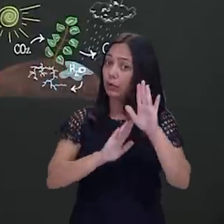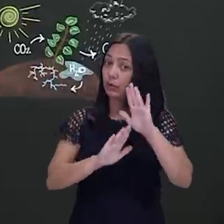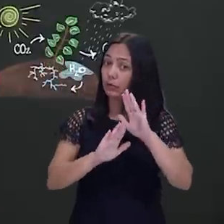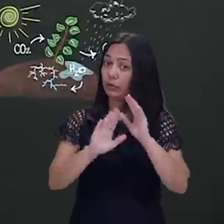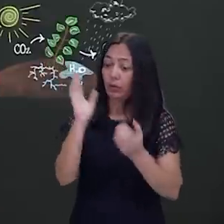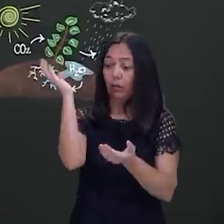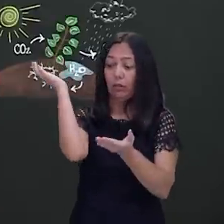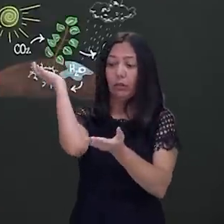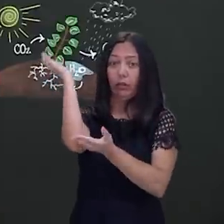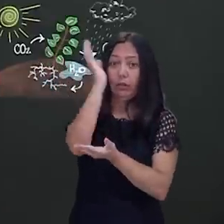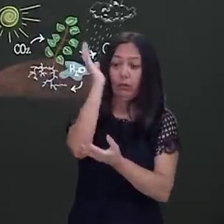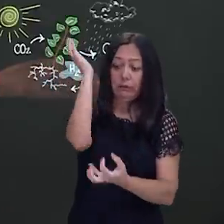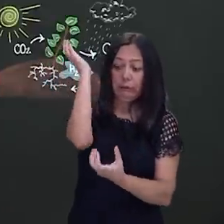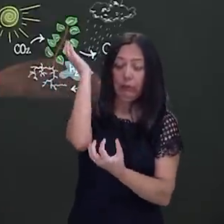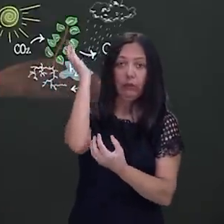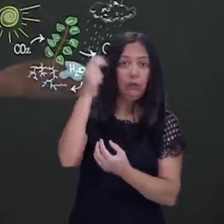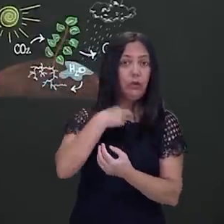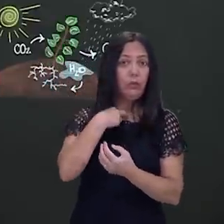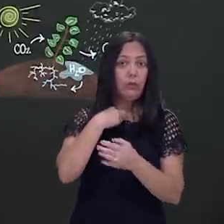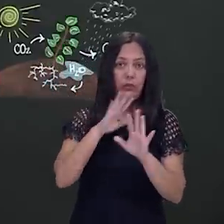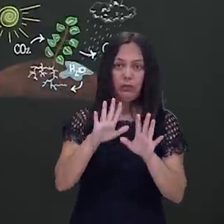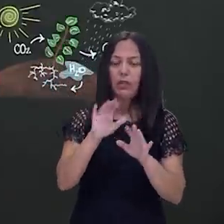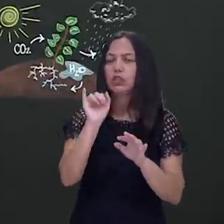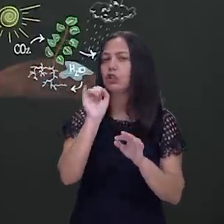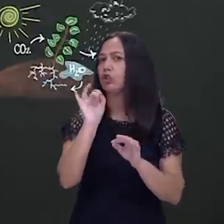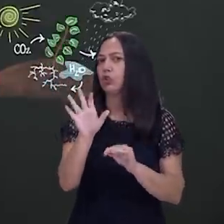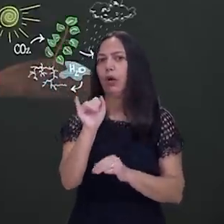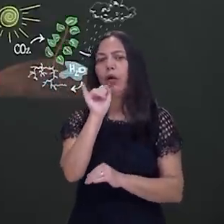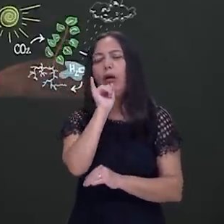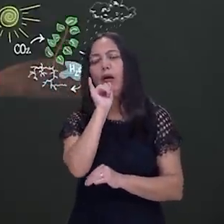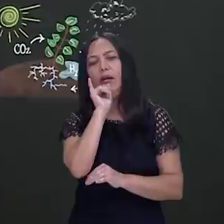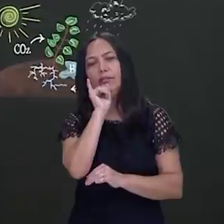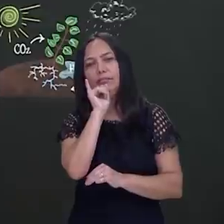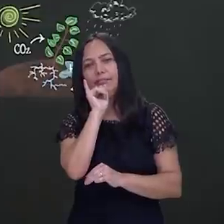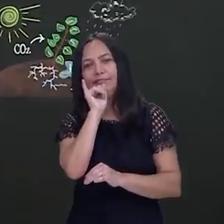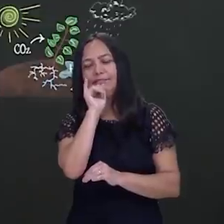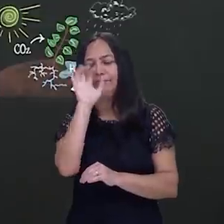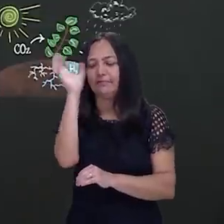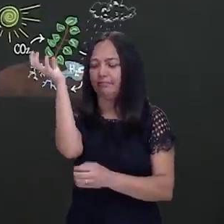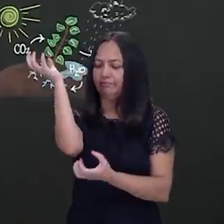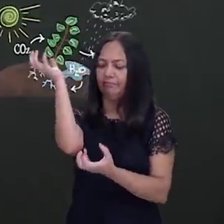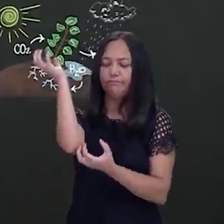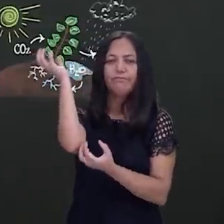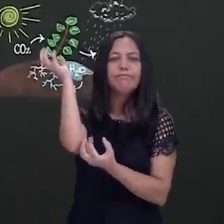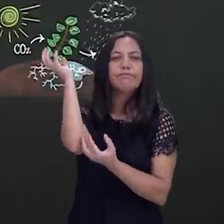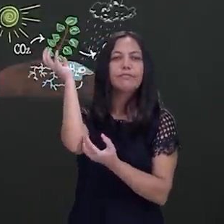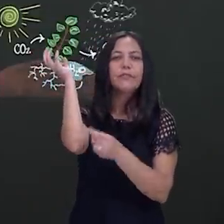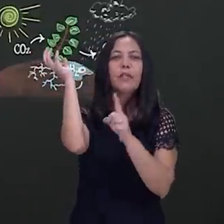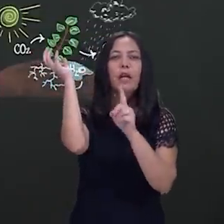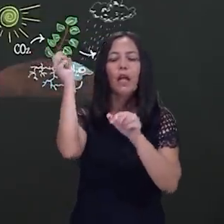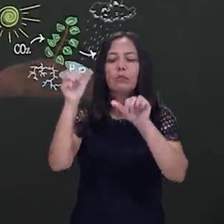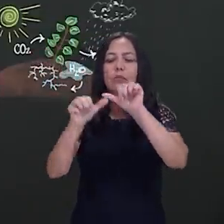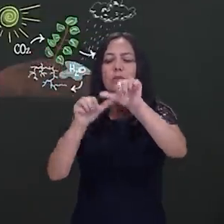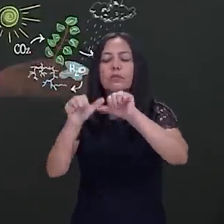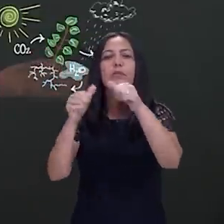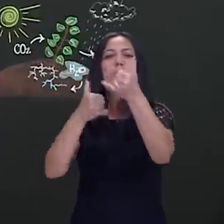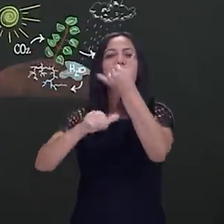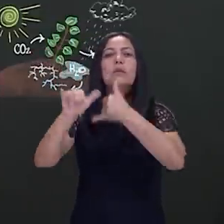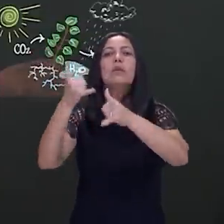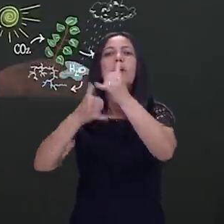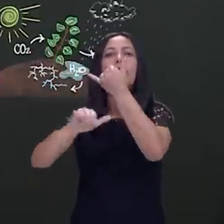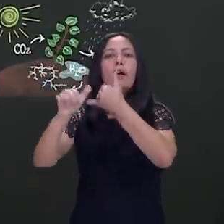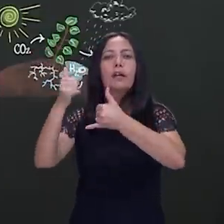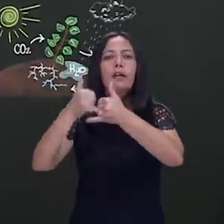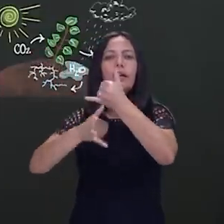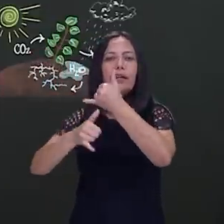de desmatamento, nada disso, tá? Só um exemplo hipotético, por favor. Queima, combustão, é uma transformação química. Eu estou